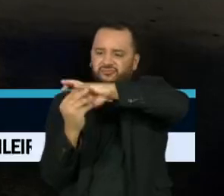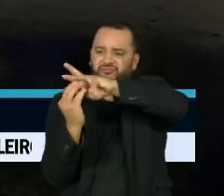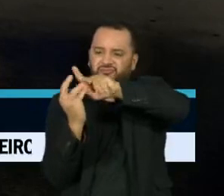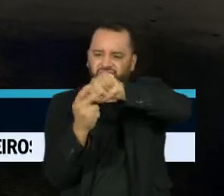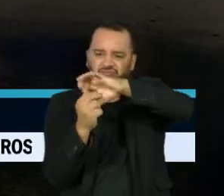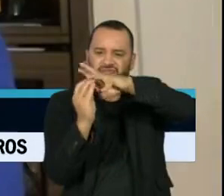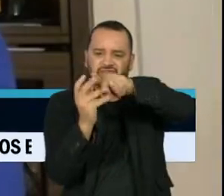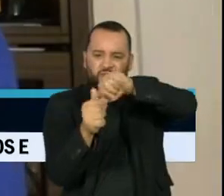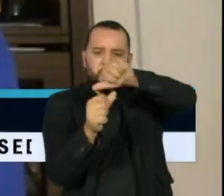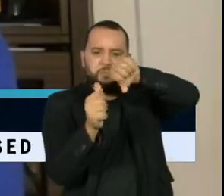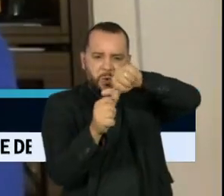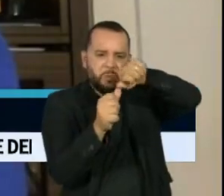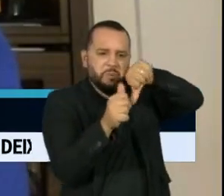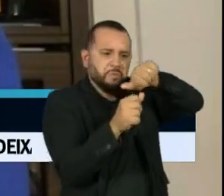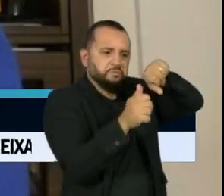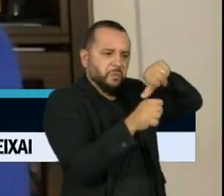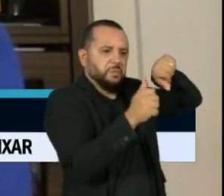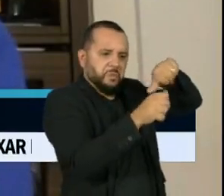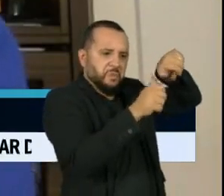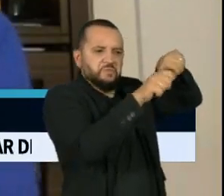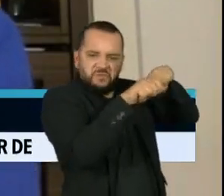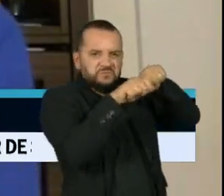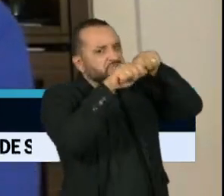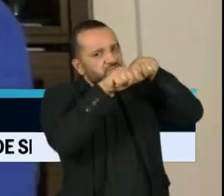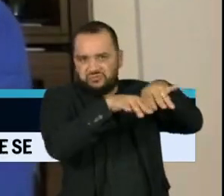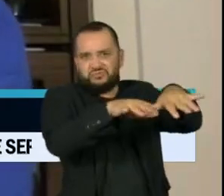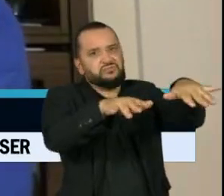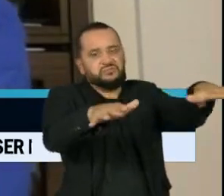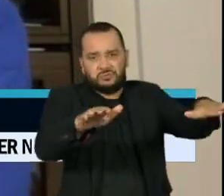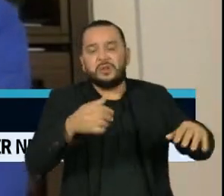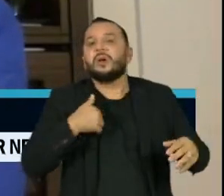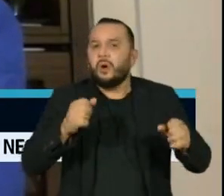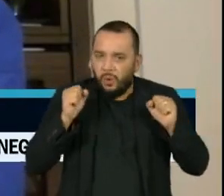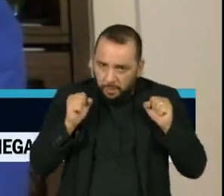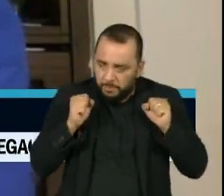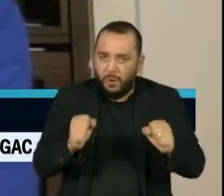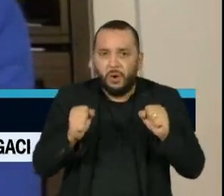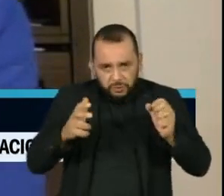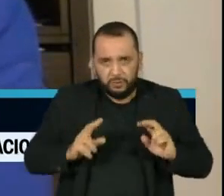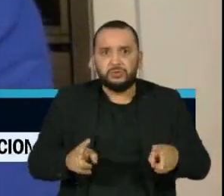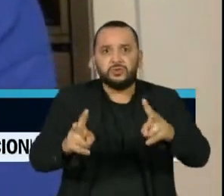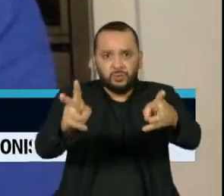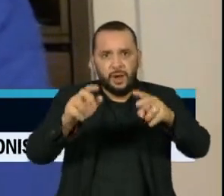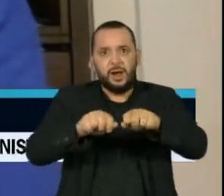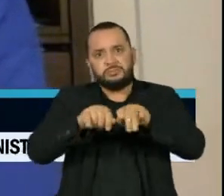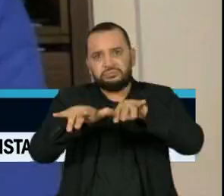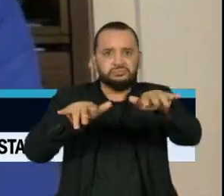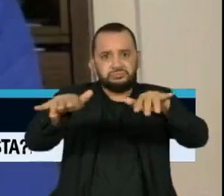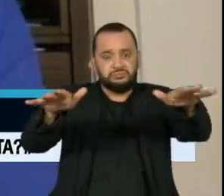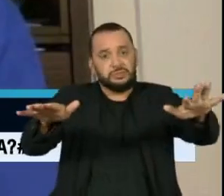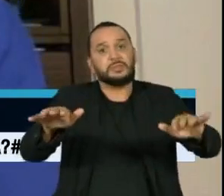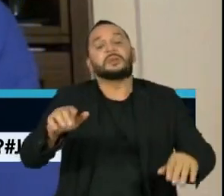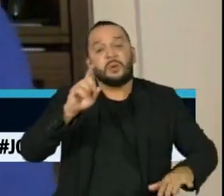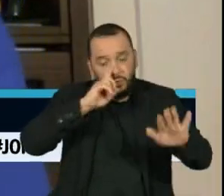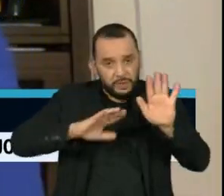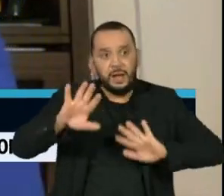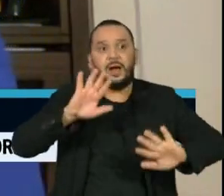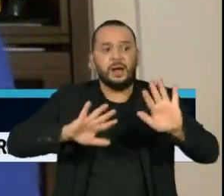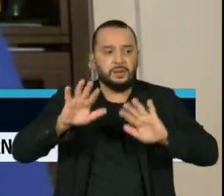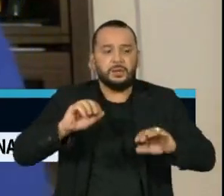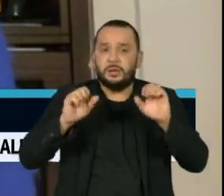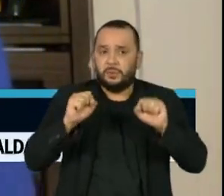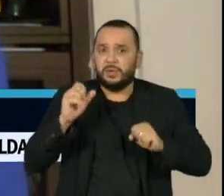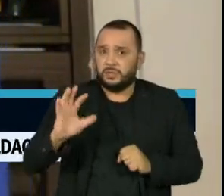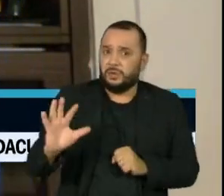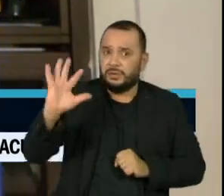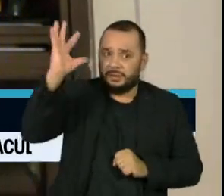escapa de vacinas, então ela consegue continuar infectando e se multiplicando, a gente aumenta a probabilidade de